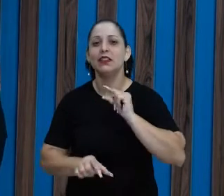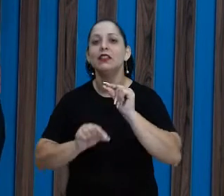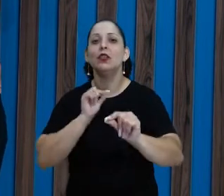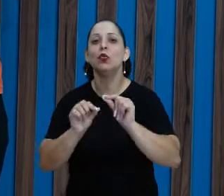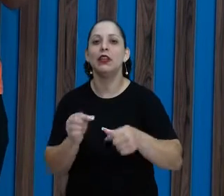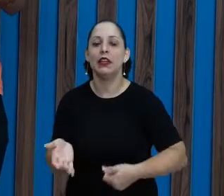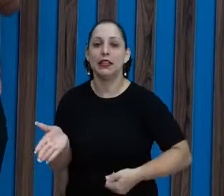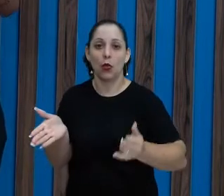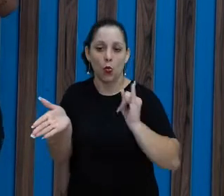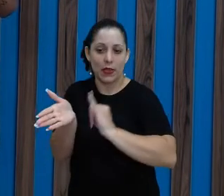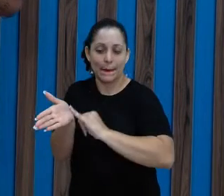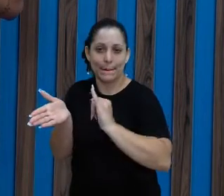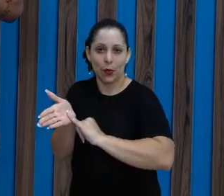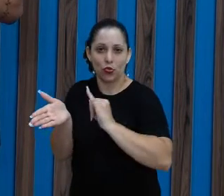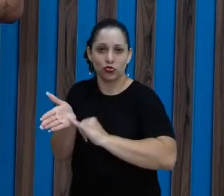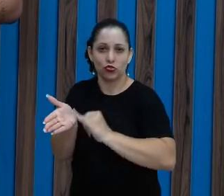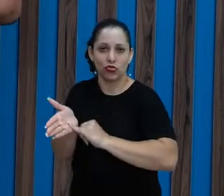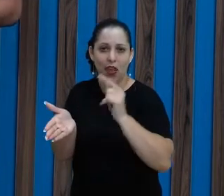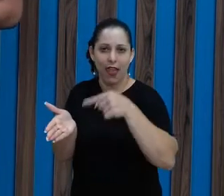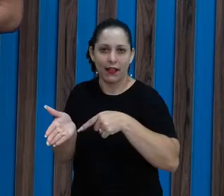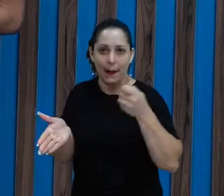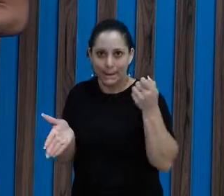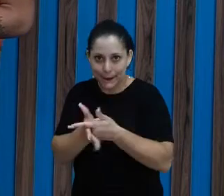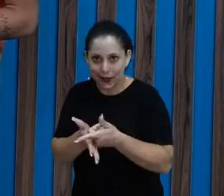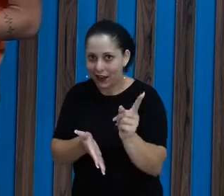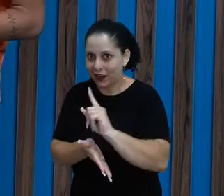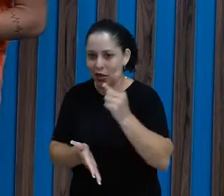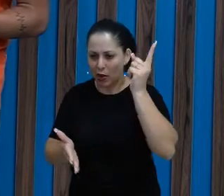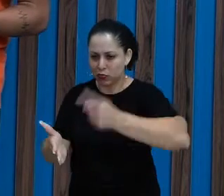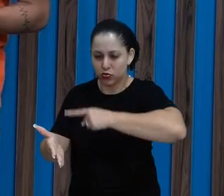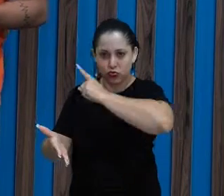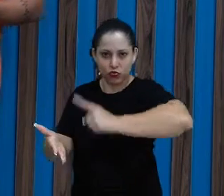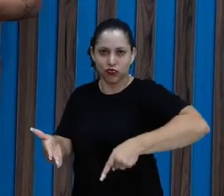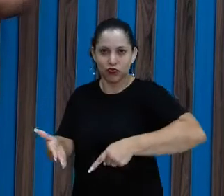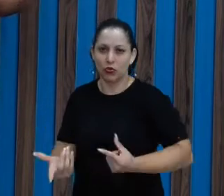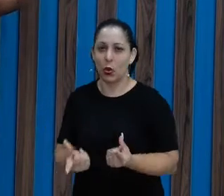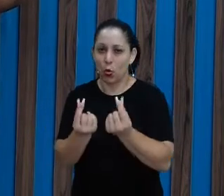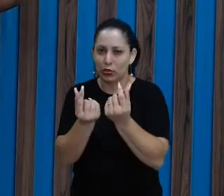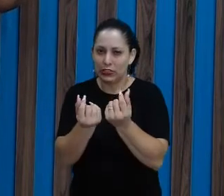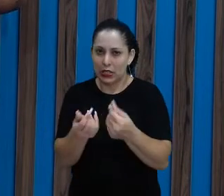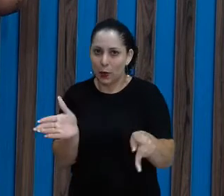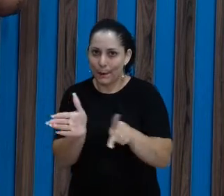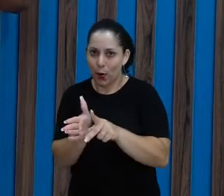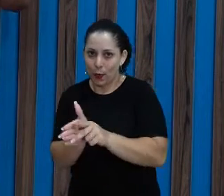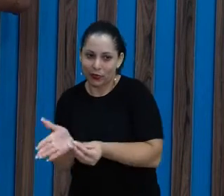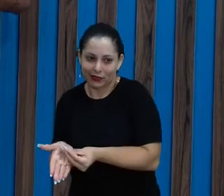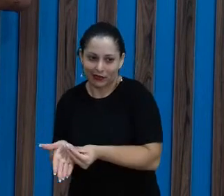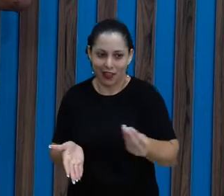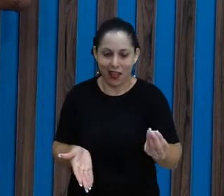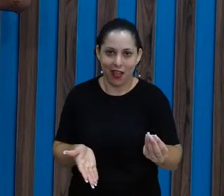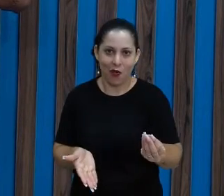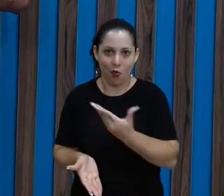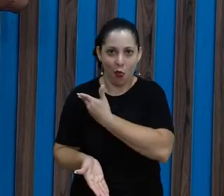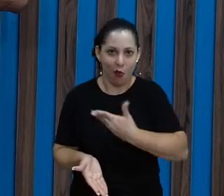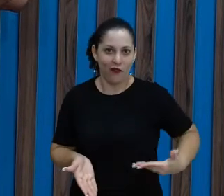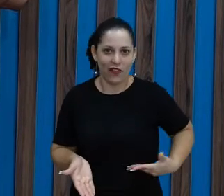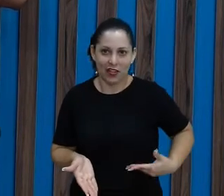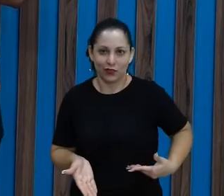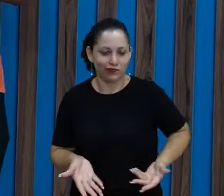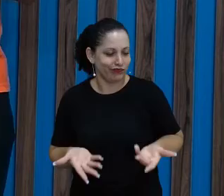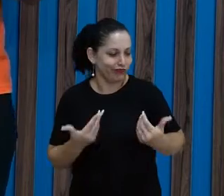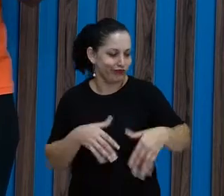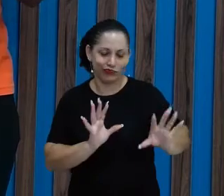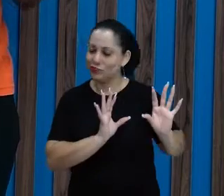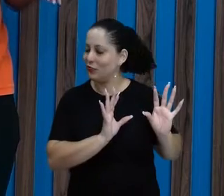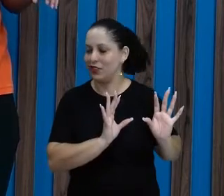deixar de pagar ali alguns impostos. Então, todo esse dinheiro aqui é em relação a isso. Essas empresas